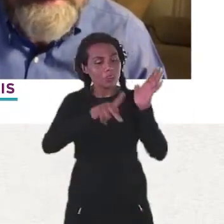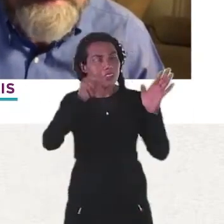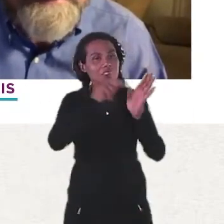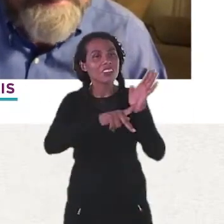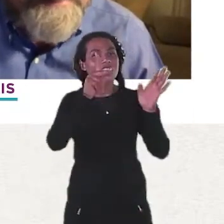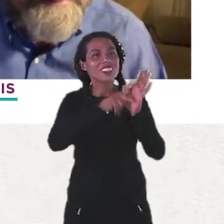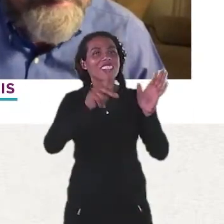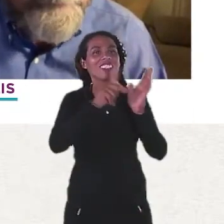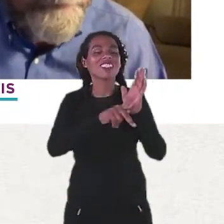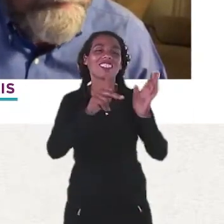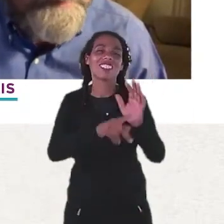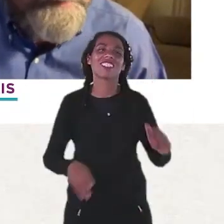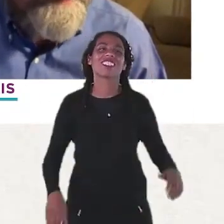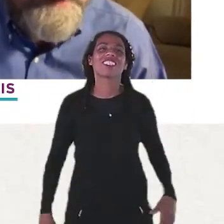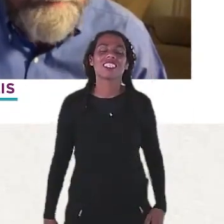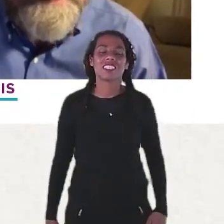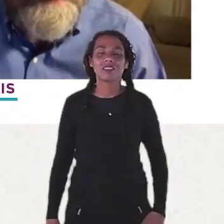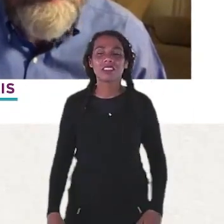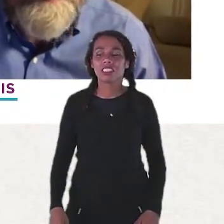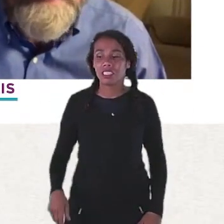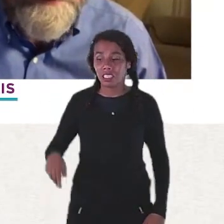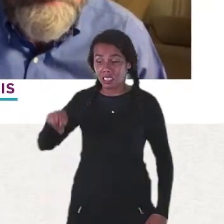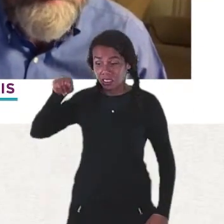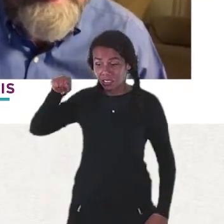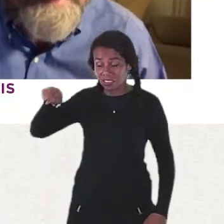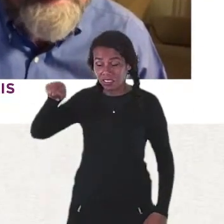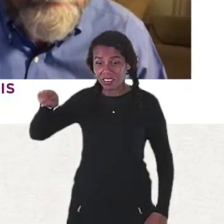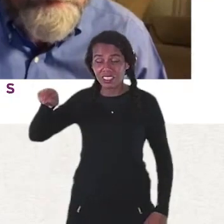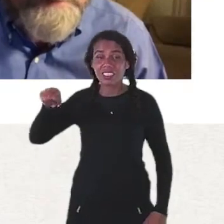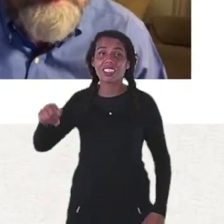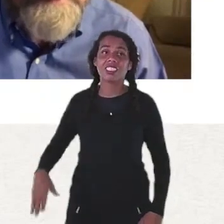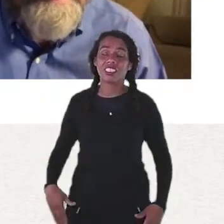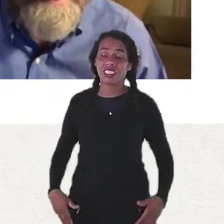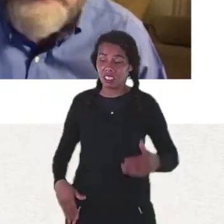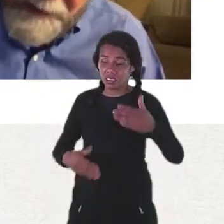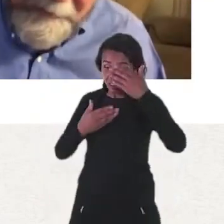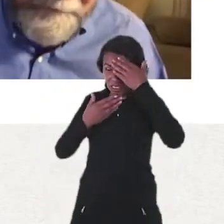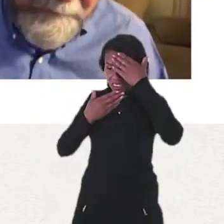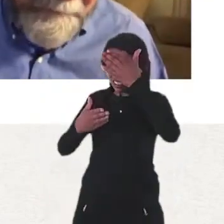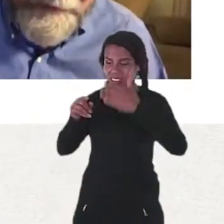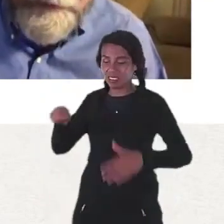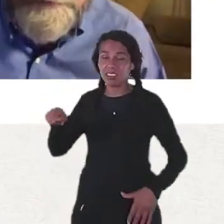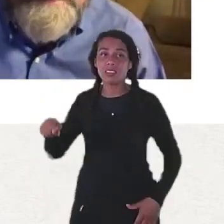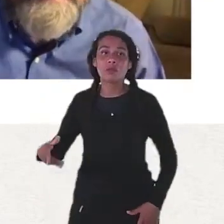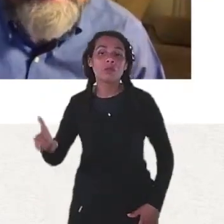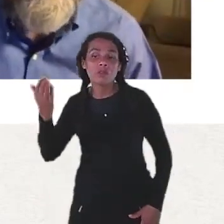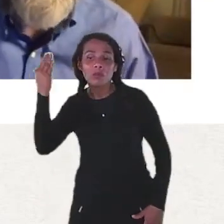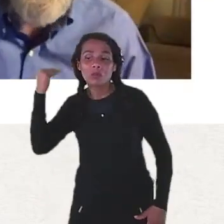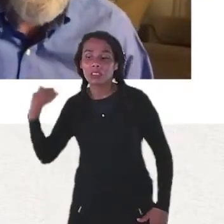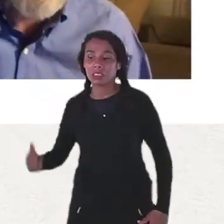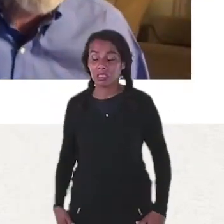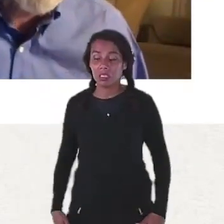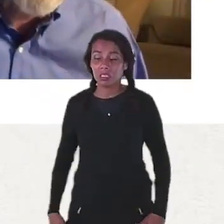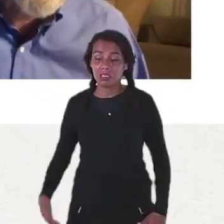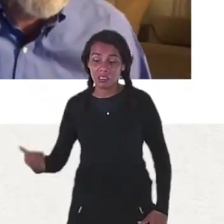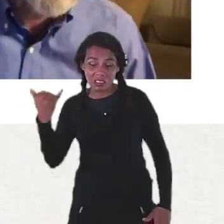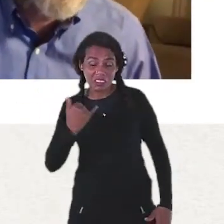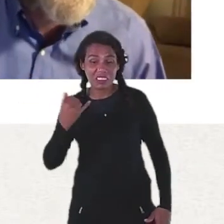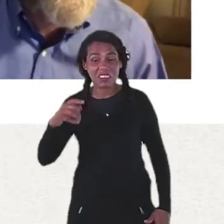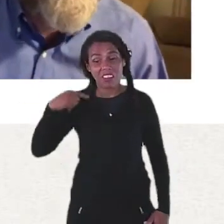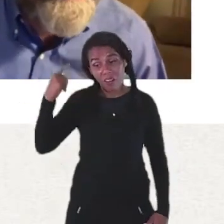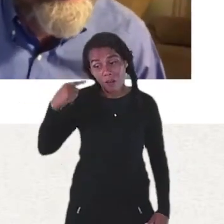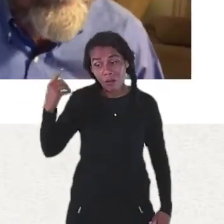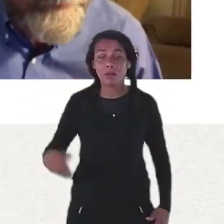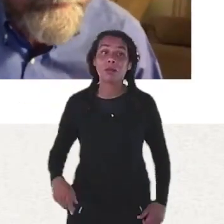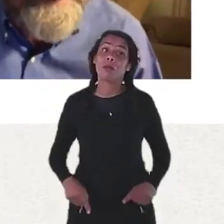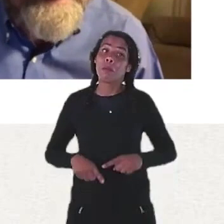plateia, eu gostaria de agradecer a ele por ter dito que a gente precisava de ajuda psiquiátrica, porque a gente não teve ajuda psiquiátrica, mas a coisa funcionou, né?